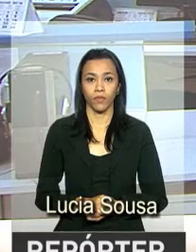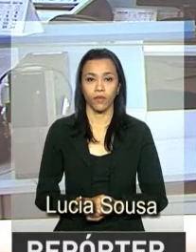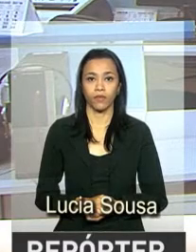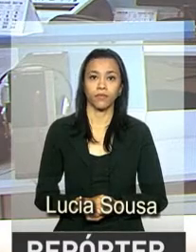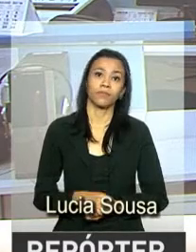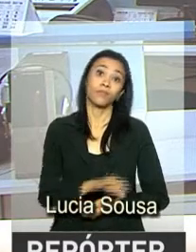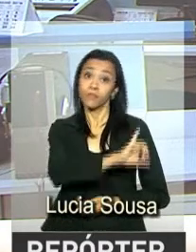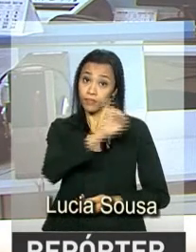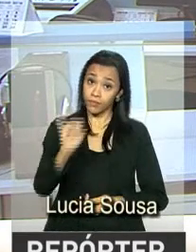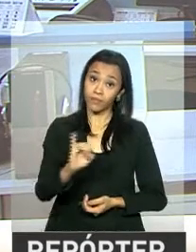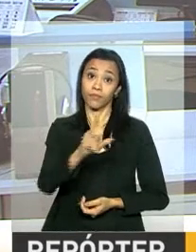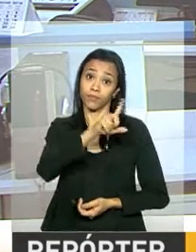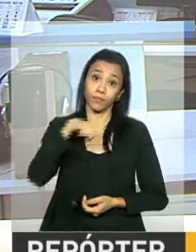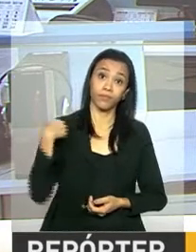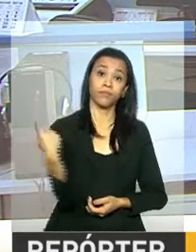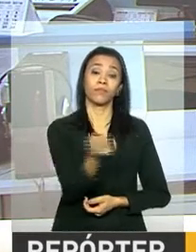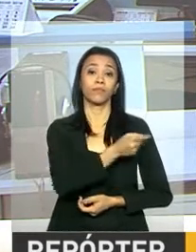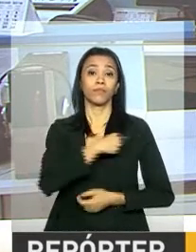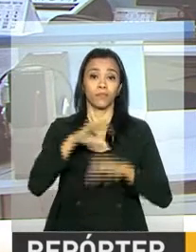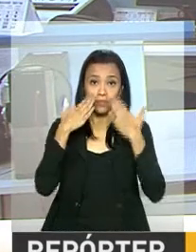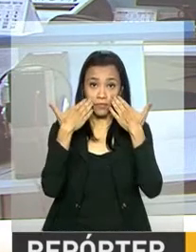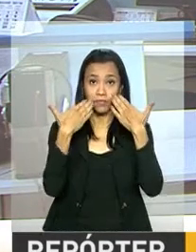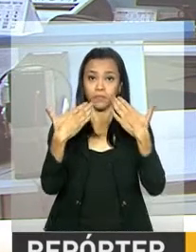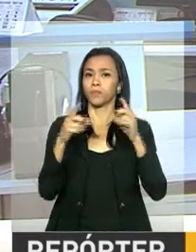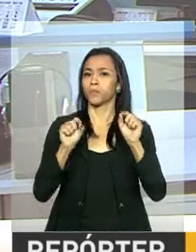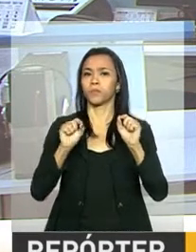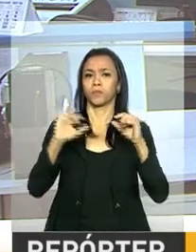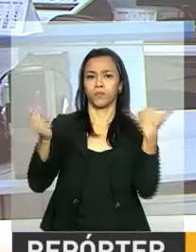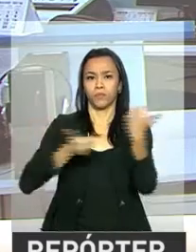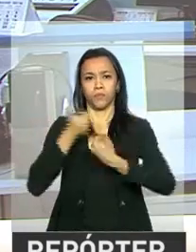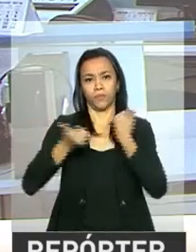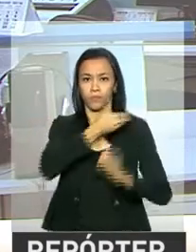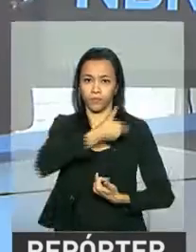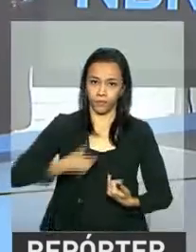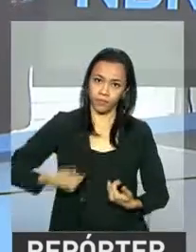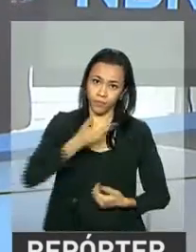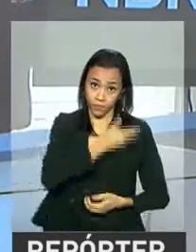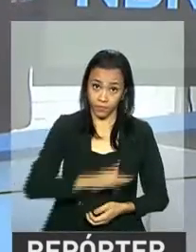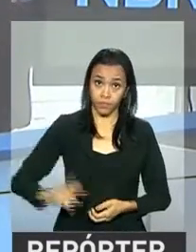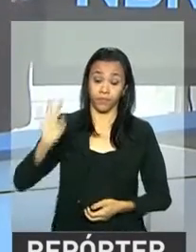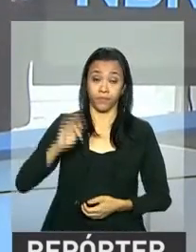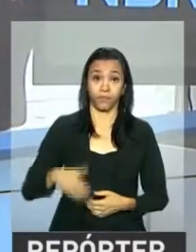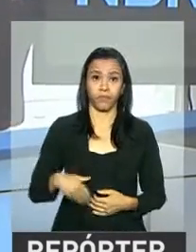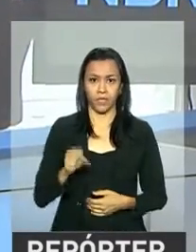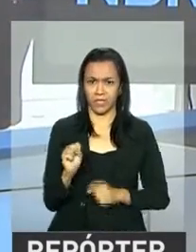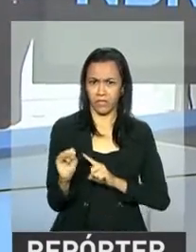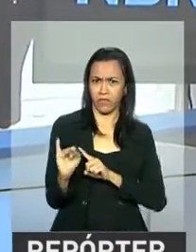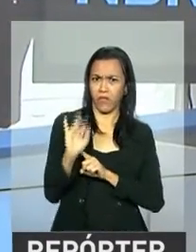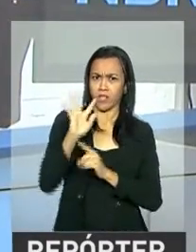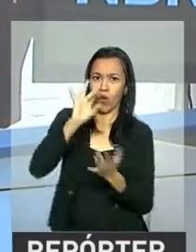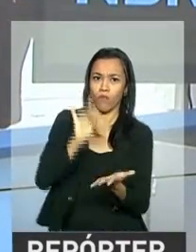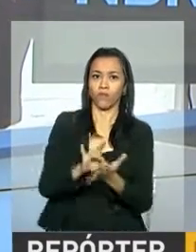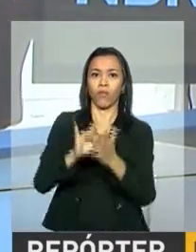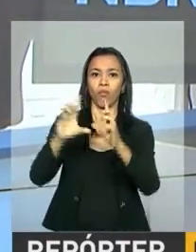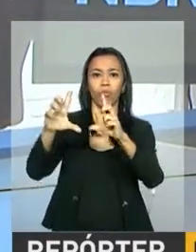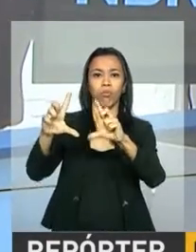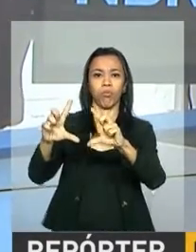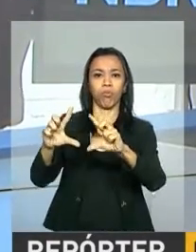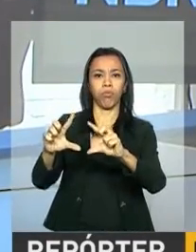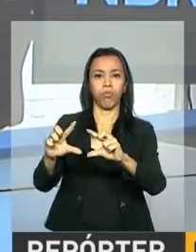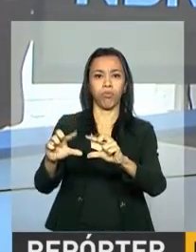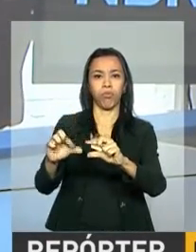olá estamos de volta com o repórter nbr e as notícias do governo federal a inflação oficial perdeu força e